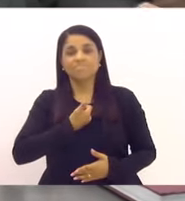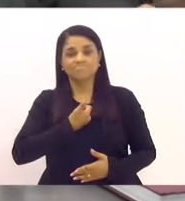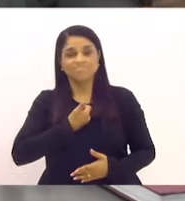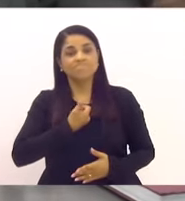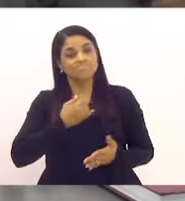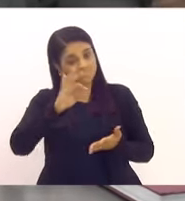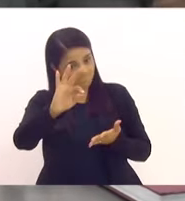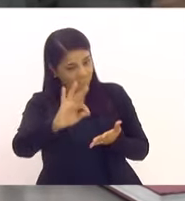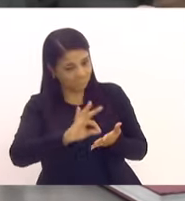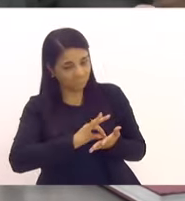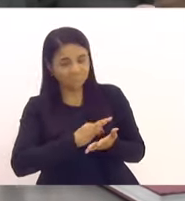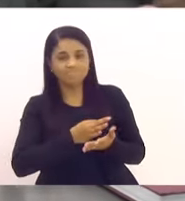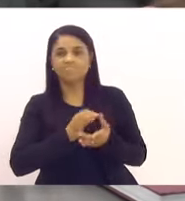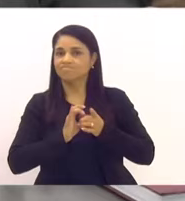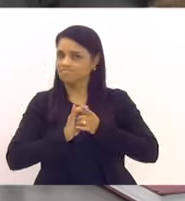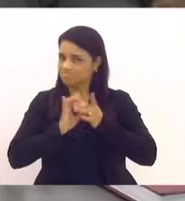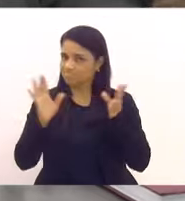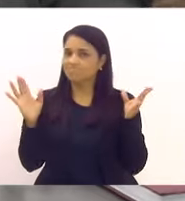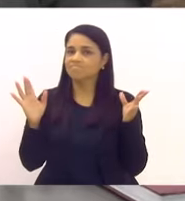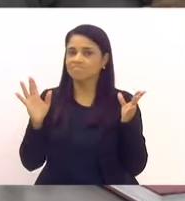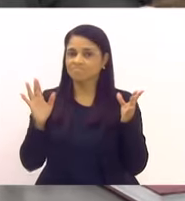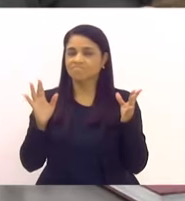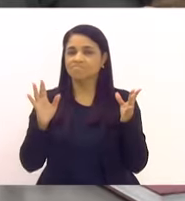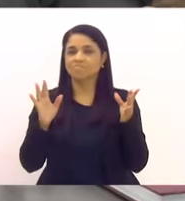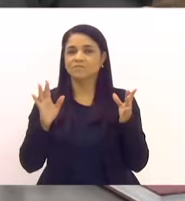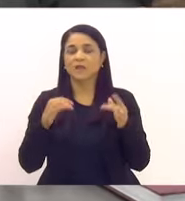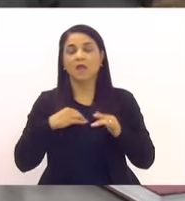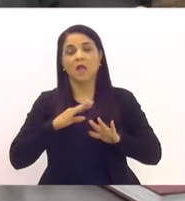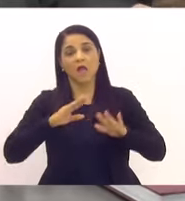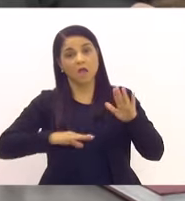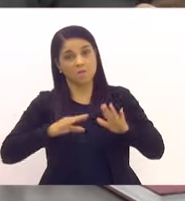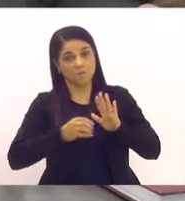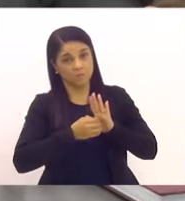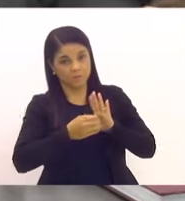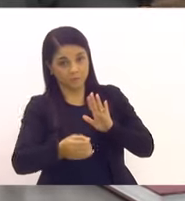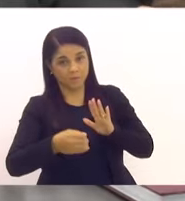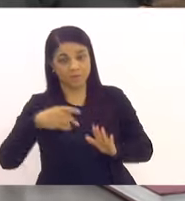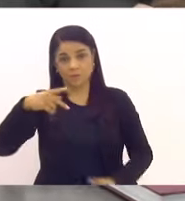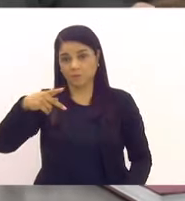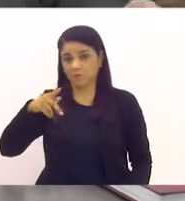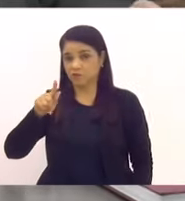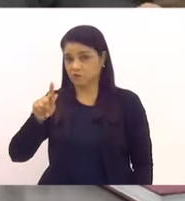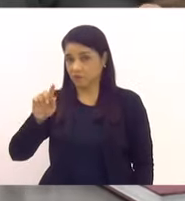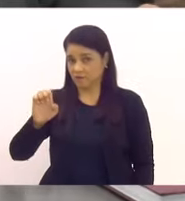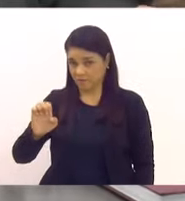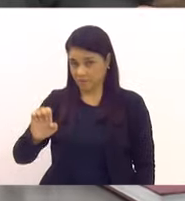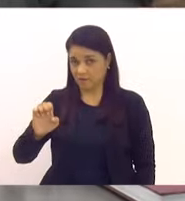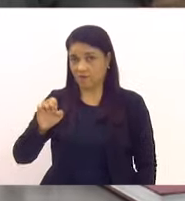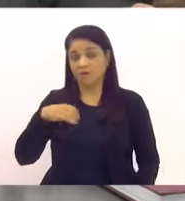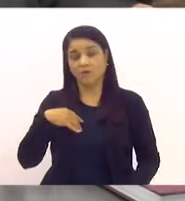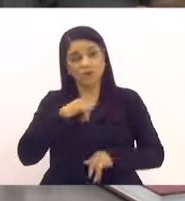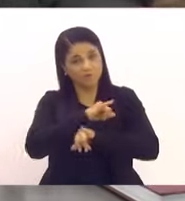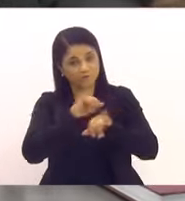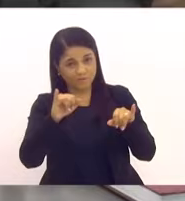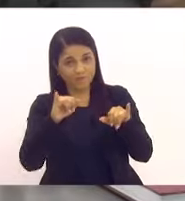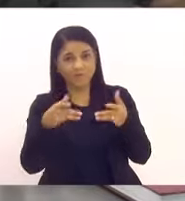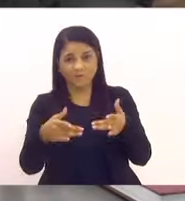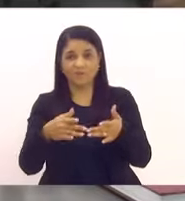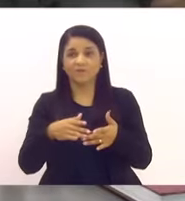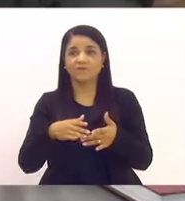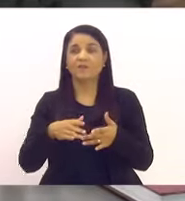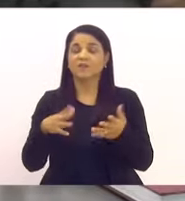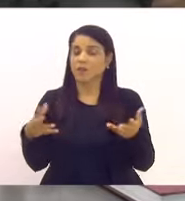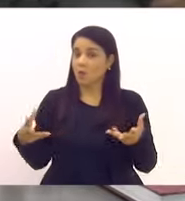fortemente inclinado a sancioná-lo, apesar do parecer da PGE. Era essa informação Perfeito. Que eu queria partilhar. Quando e elogiando